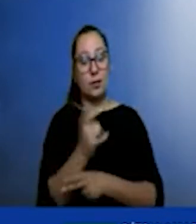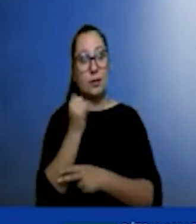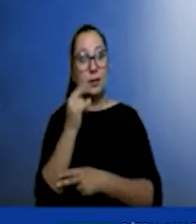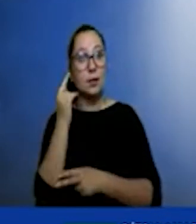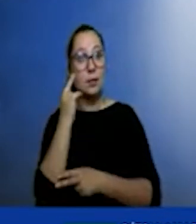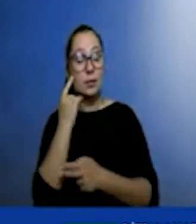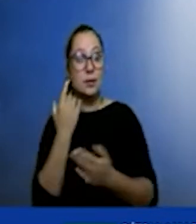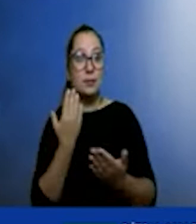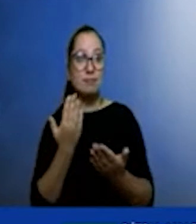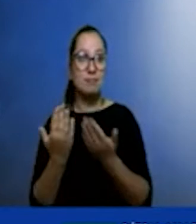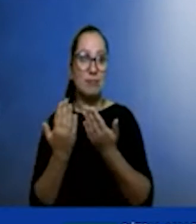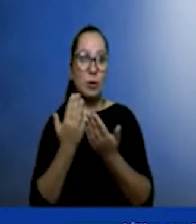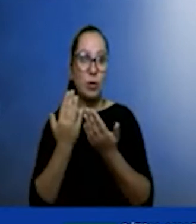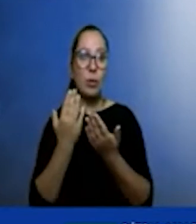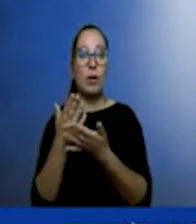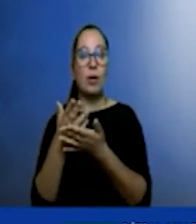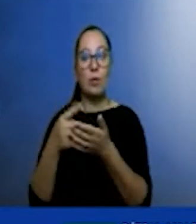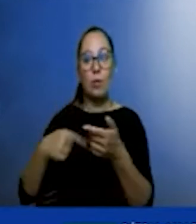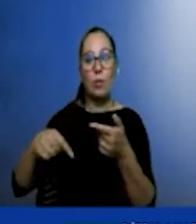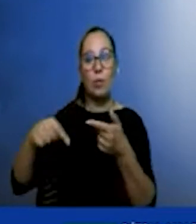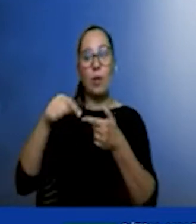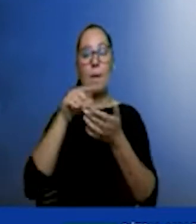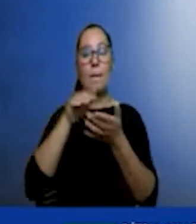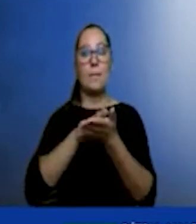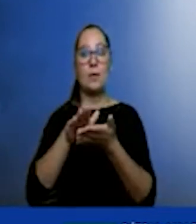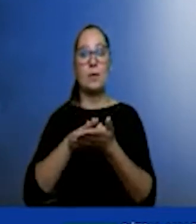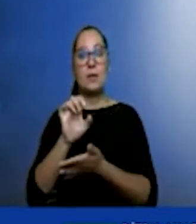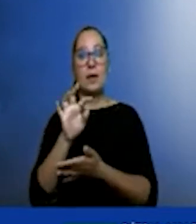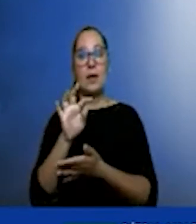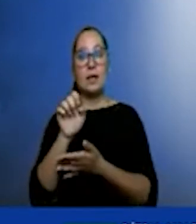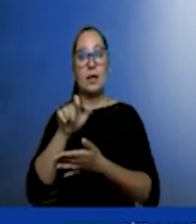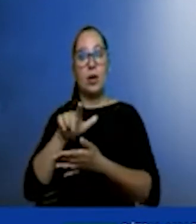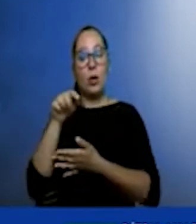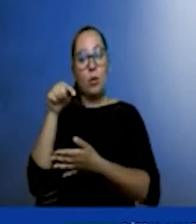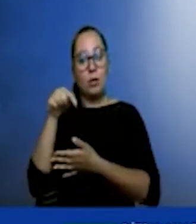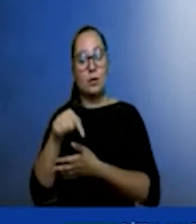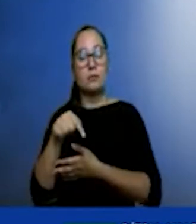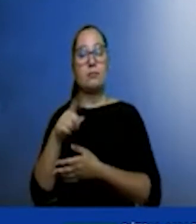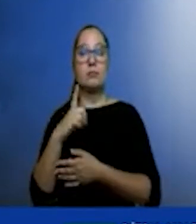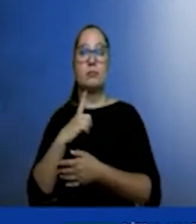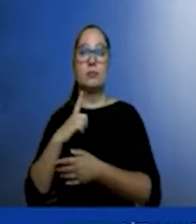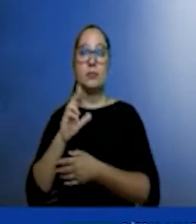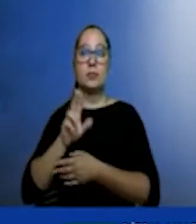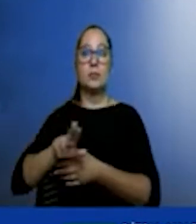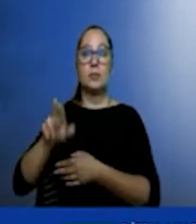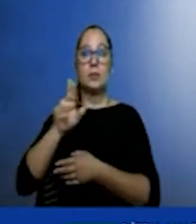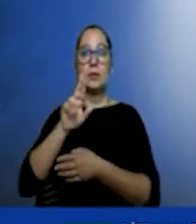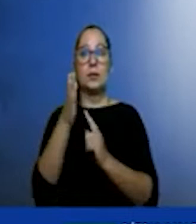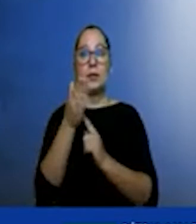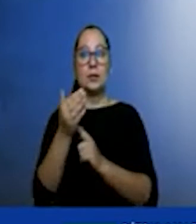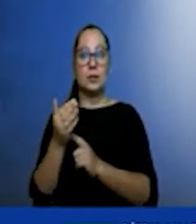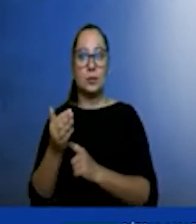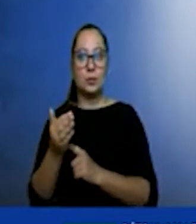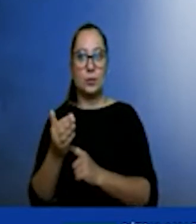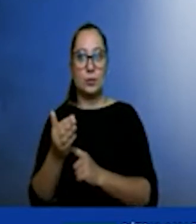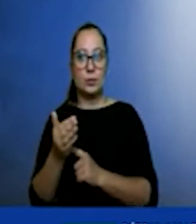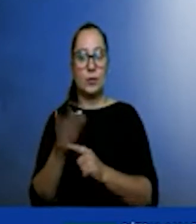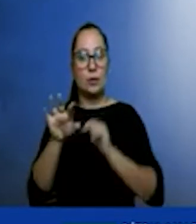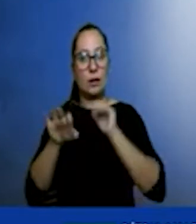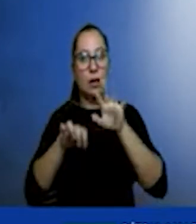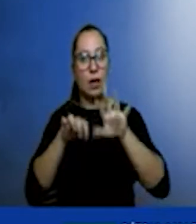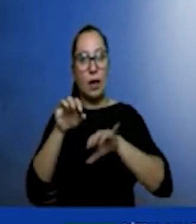cycle da produção do etanol, e esse etanol você estiver utilizando tecnologia de captura